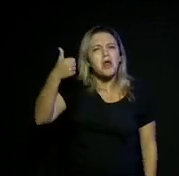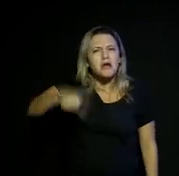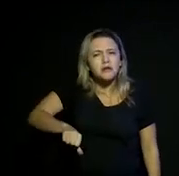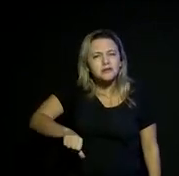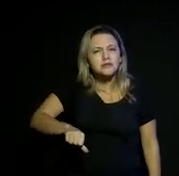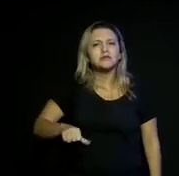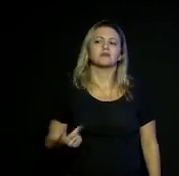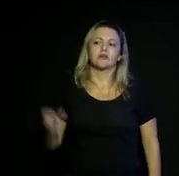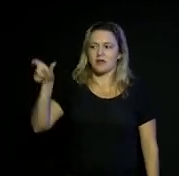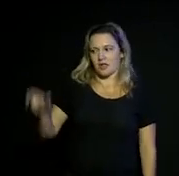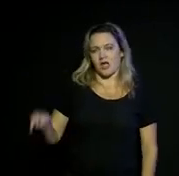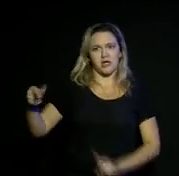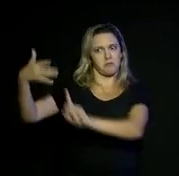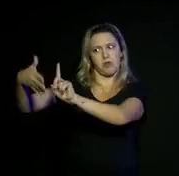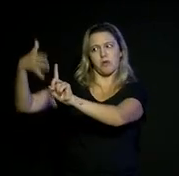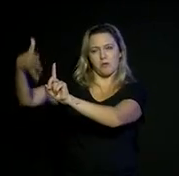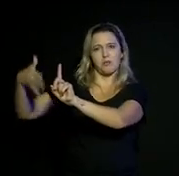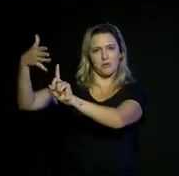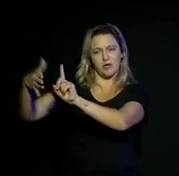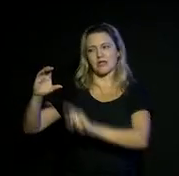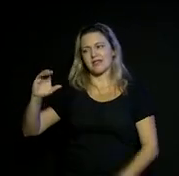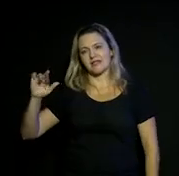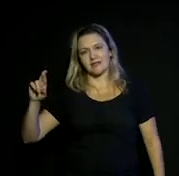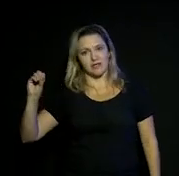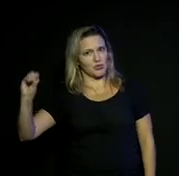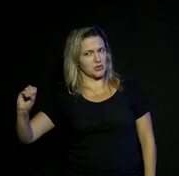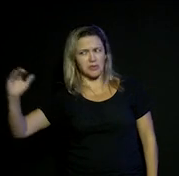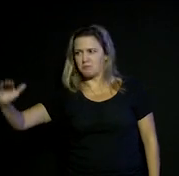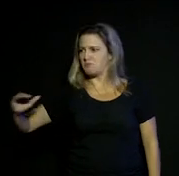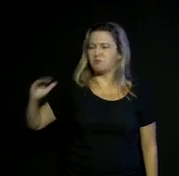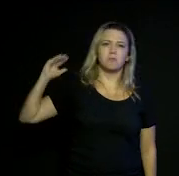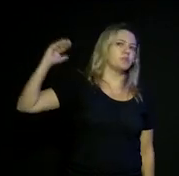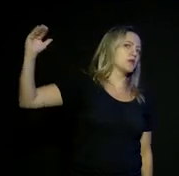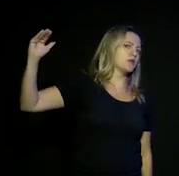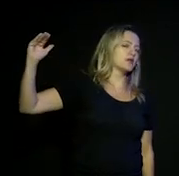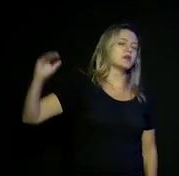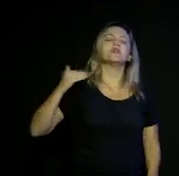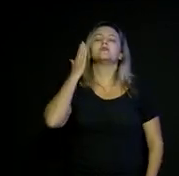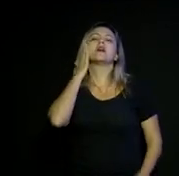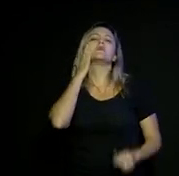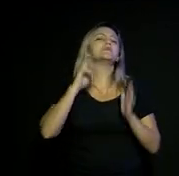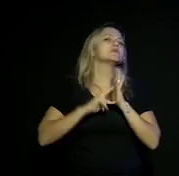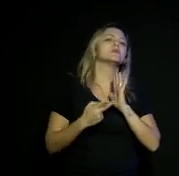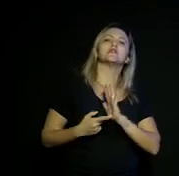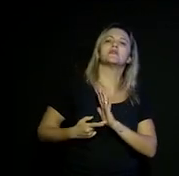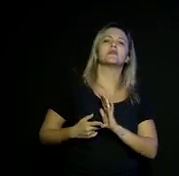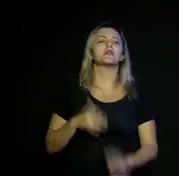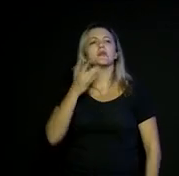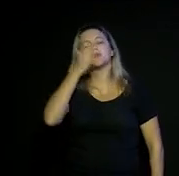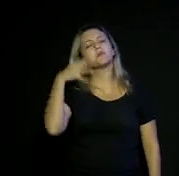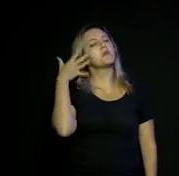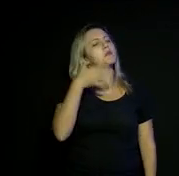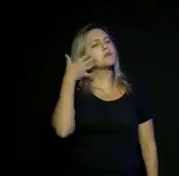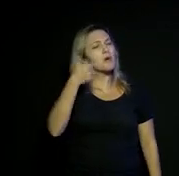maior autoridade do que Cícero para dizer uma coisa dessa, foi o maior. Você sabe o que é um mau orador? Todo mundo